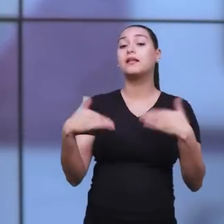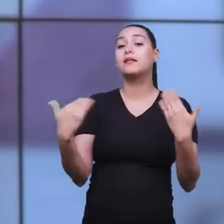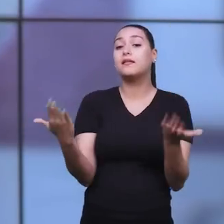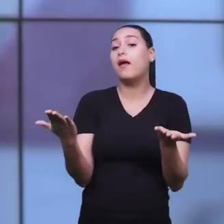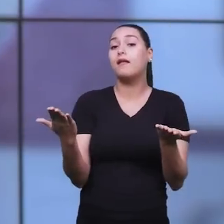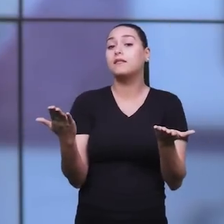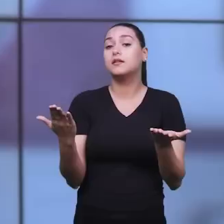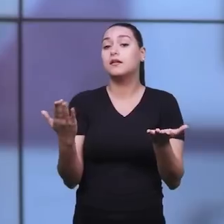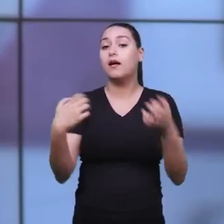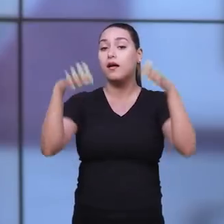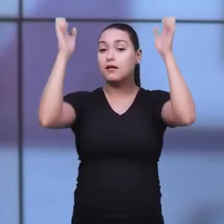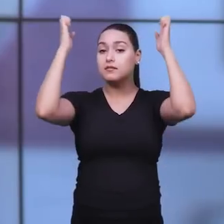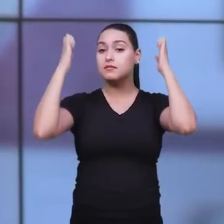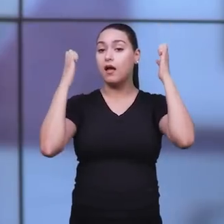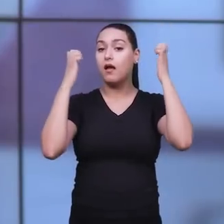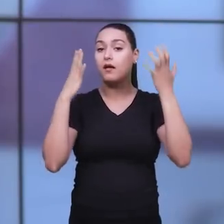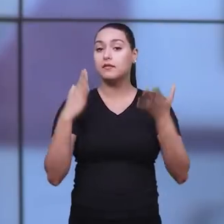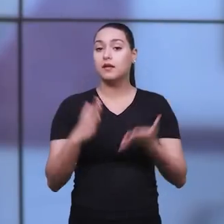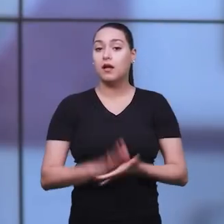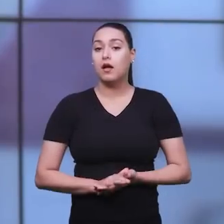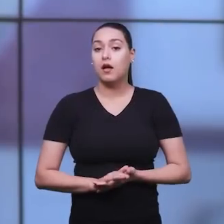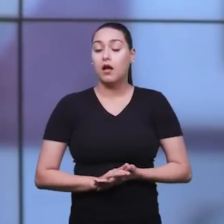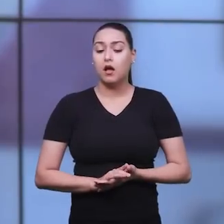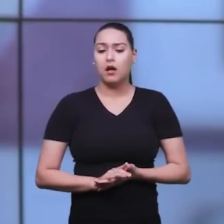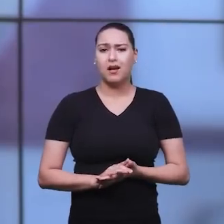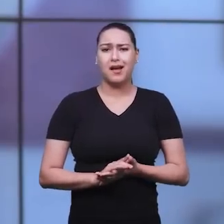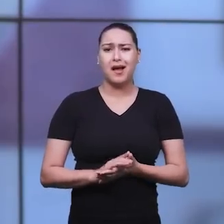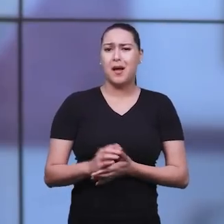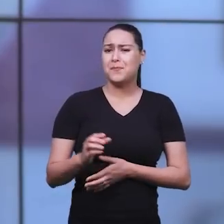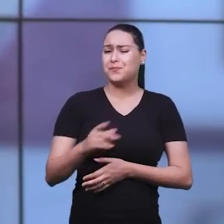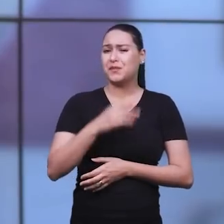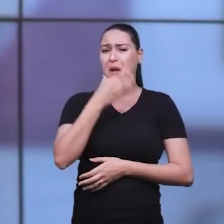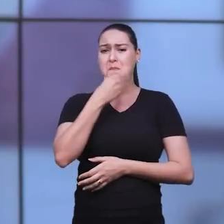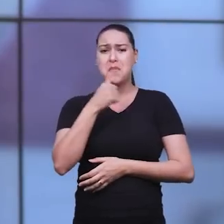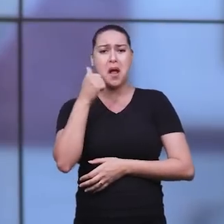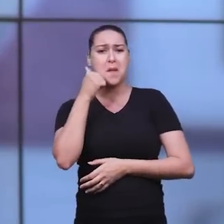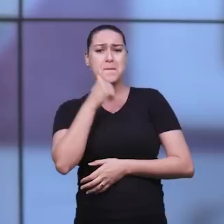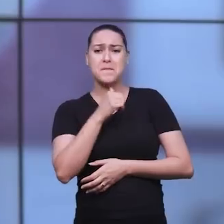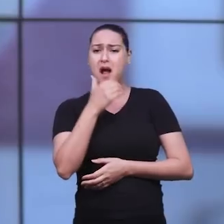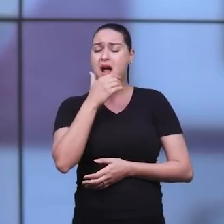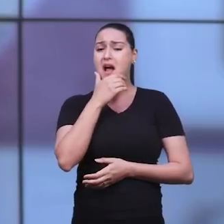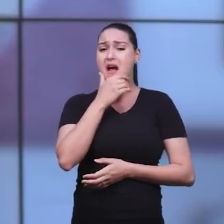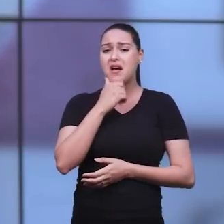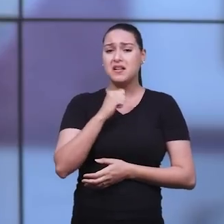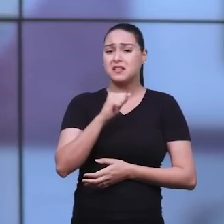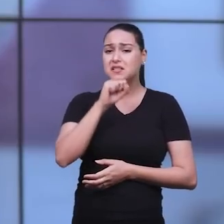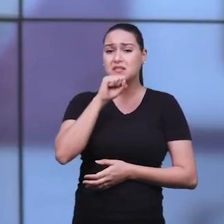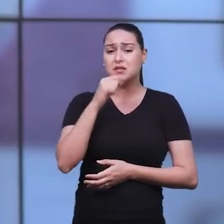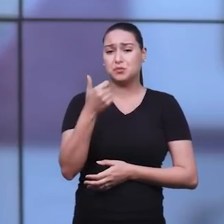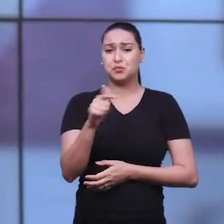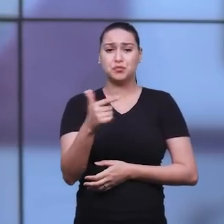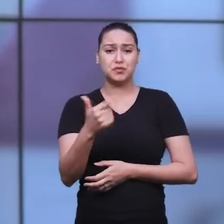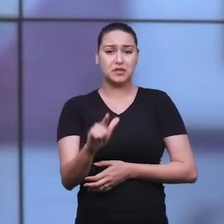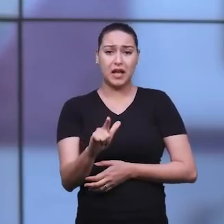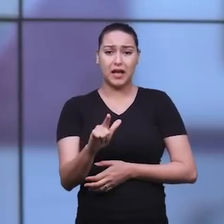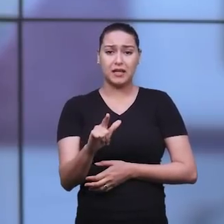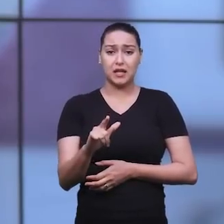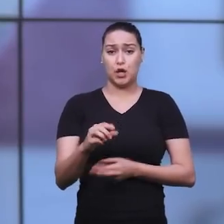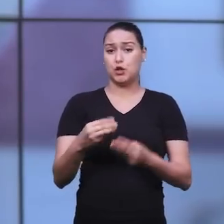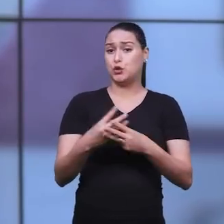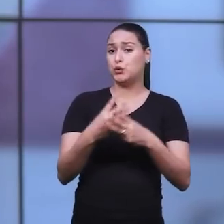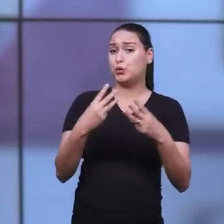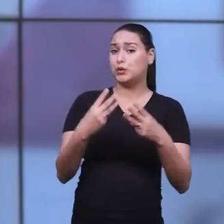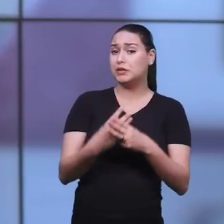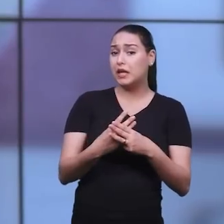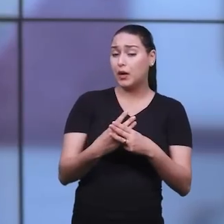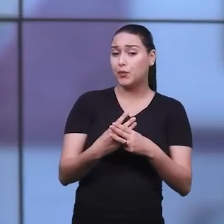Esther? Uma órfã em terra estranha, uma jovem judia sem pai nem mãe. Nasceu neste